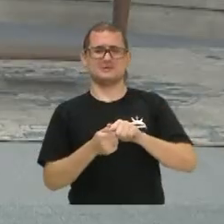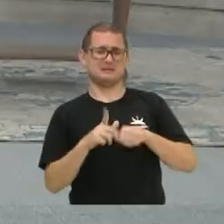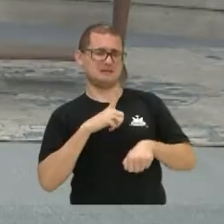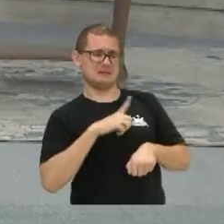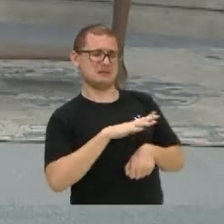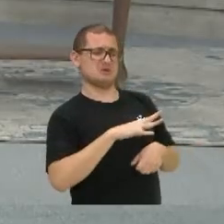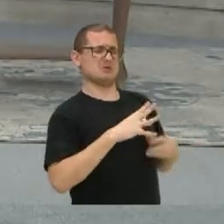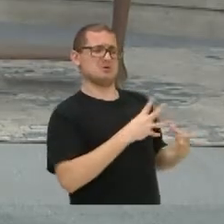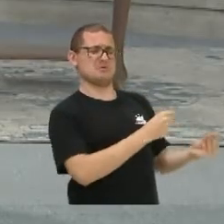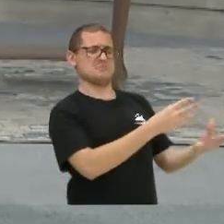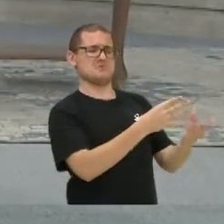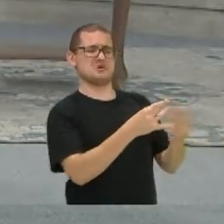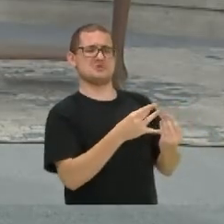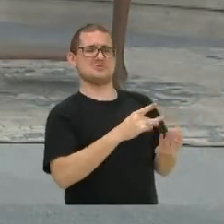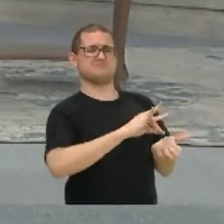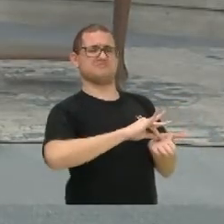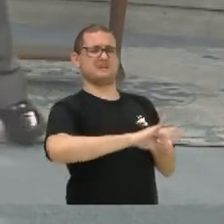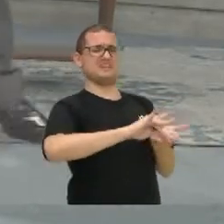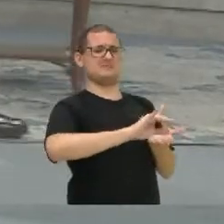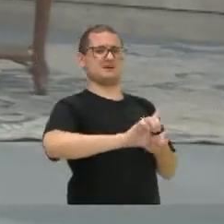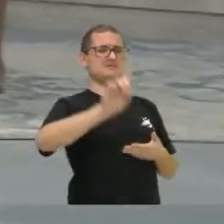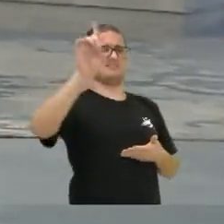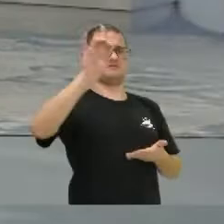assassinados e perseguidos